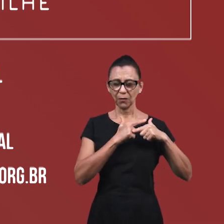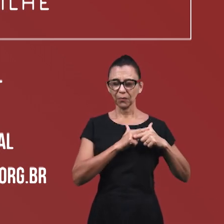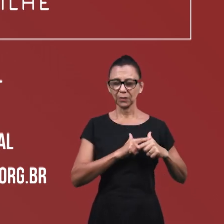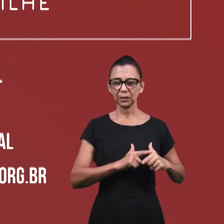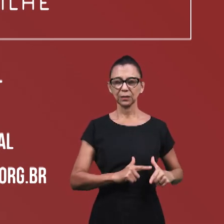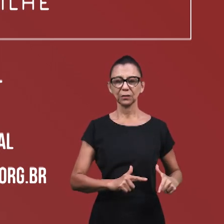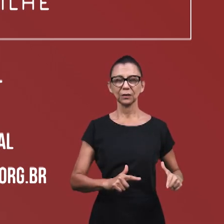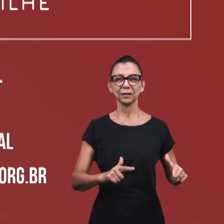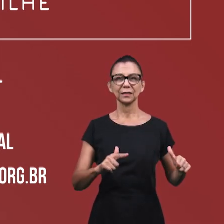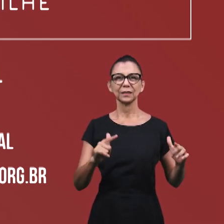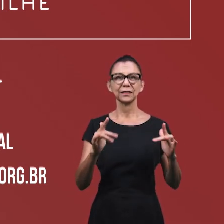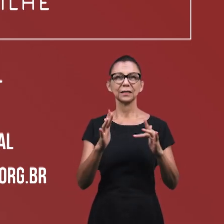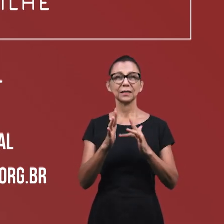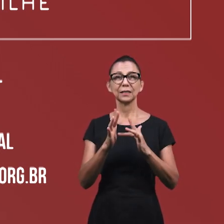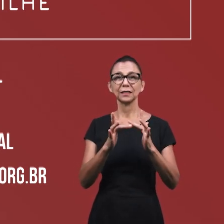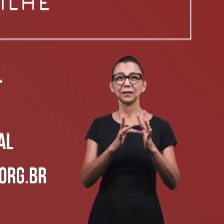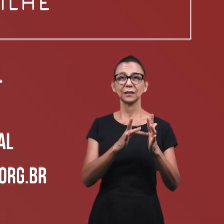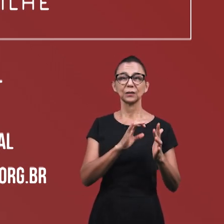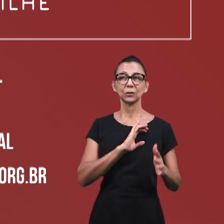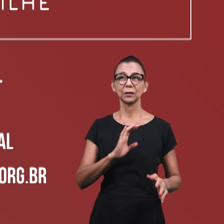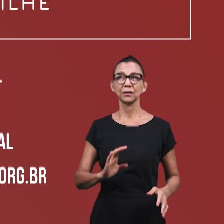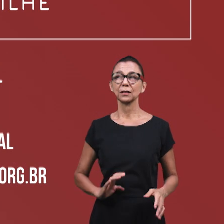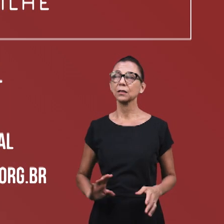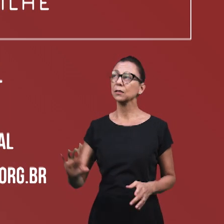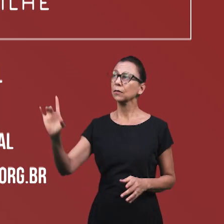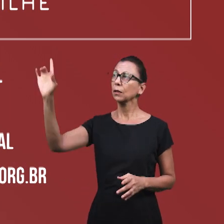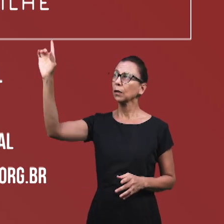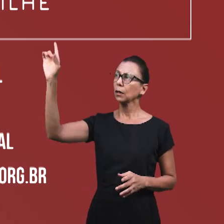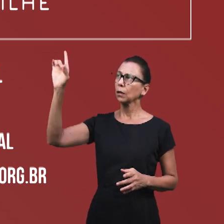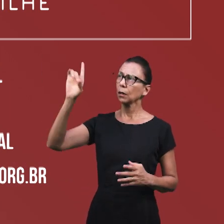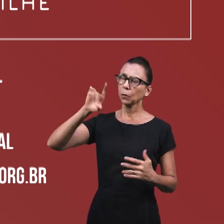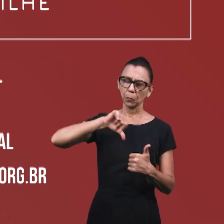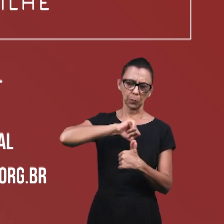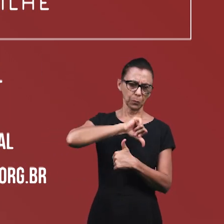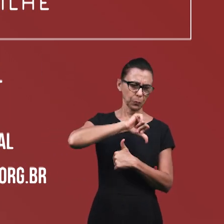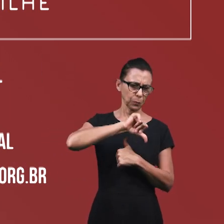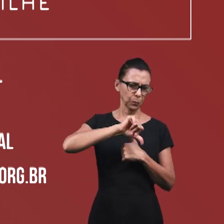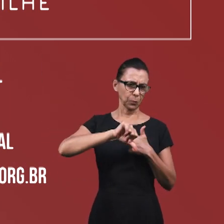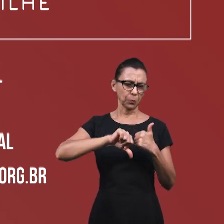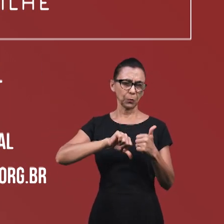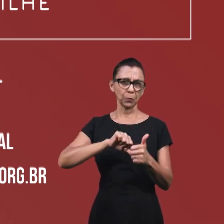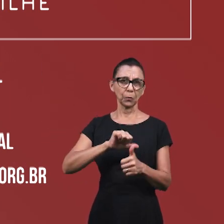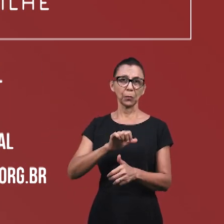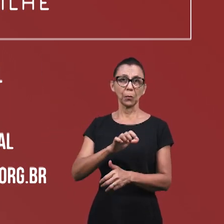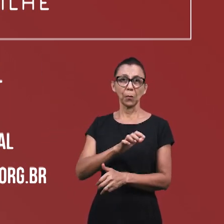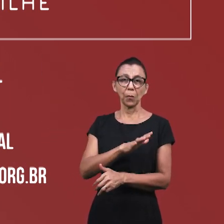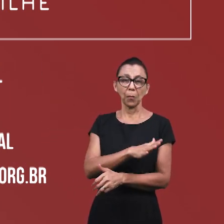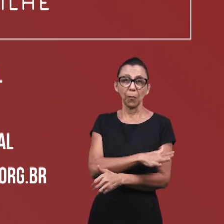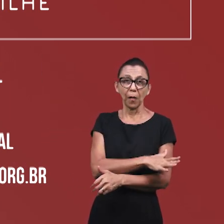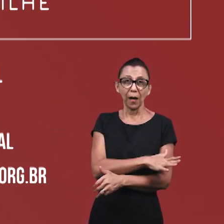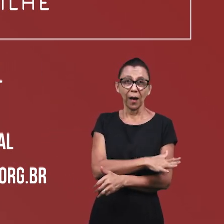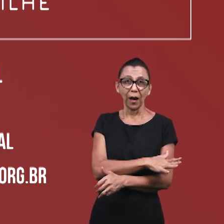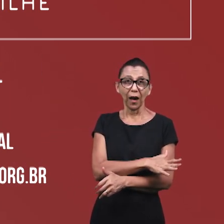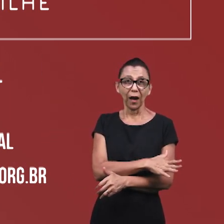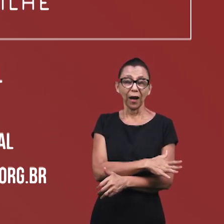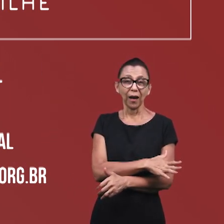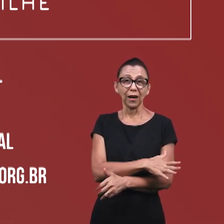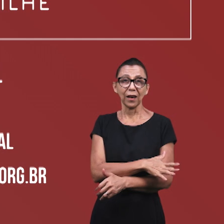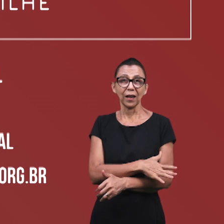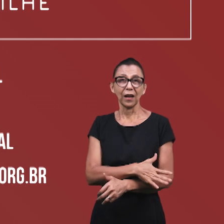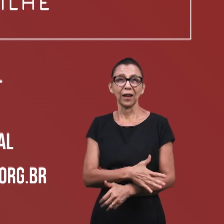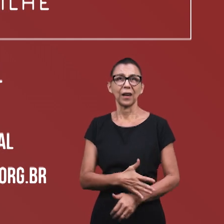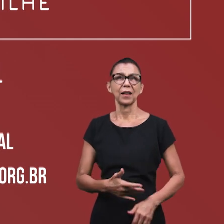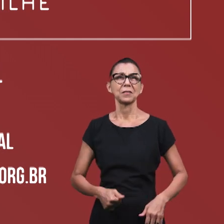vazia, Jesus Cristo transformou. Não tinha